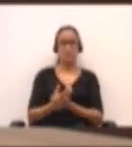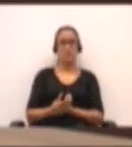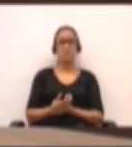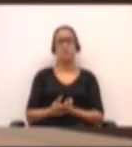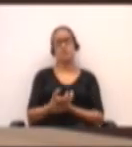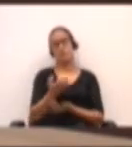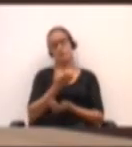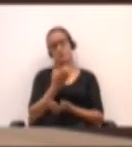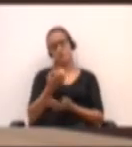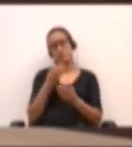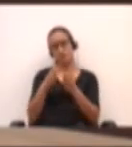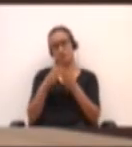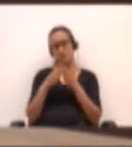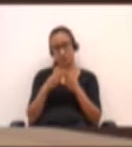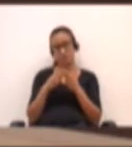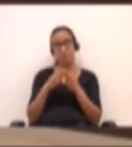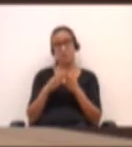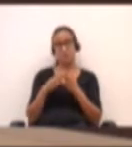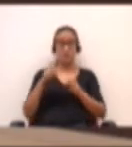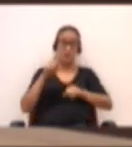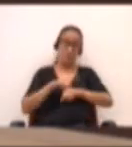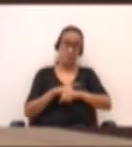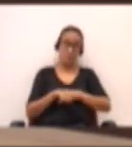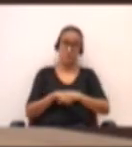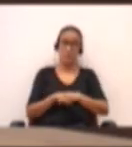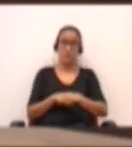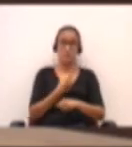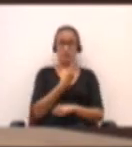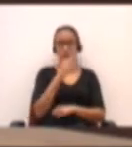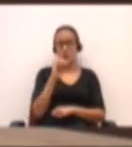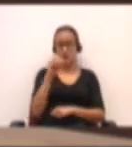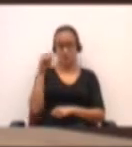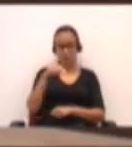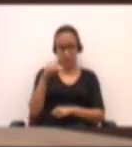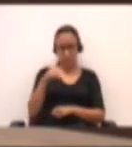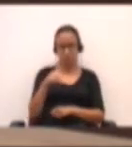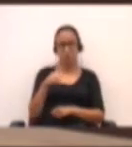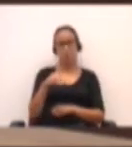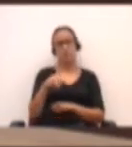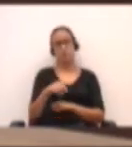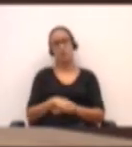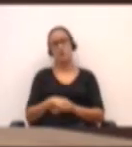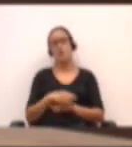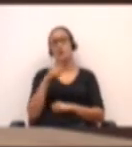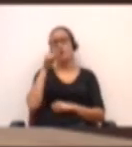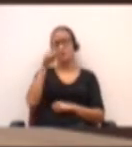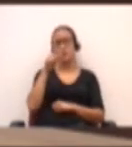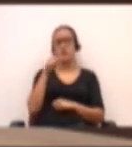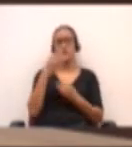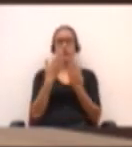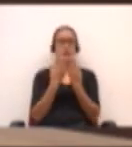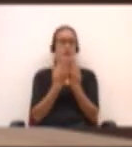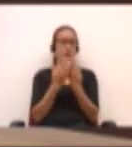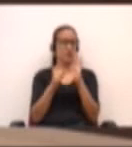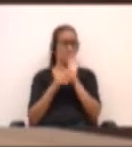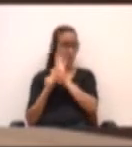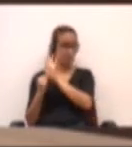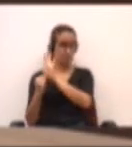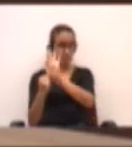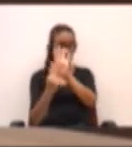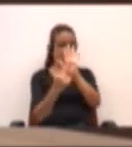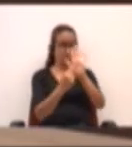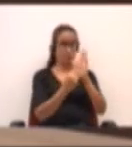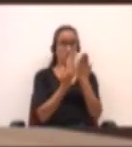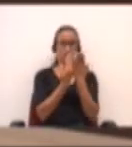Vossa Excelência, se possível nesse momento, a suspensão de 10 minutos dos trabalhos para a inauguração da